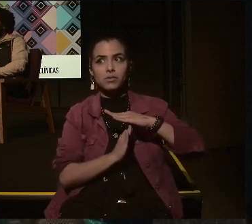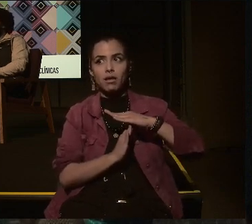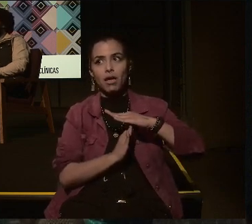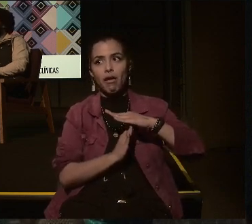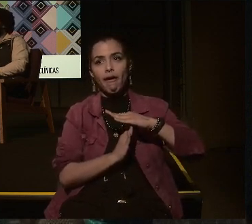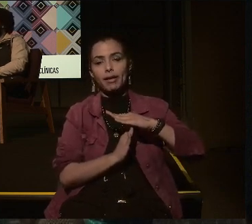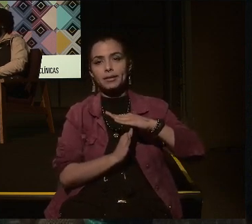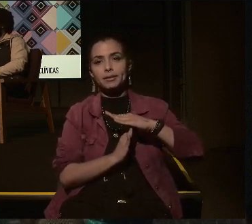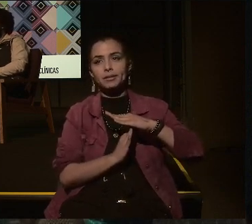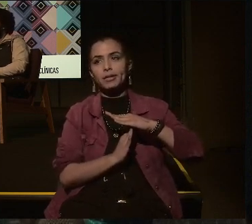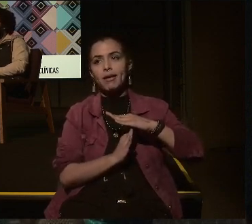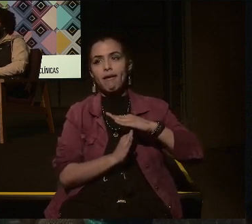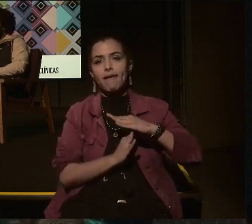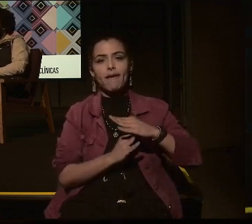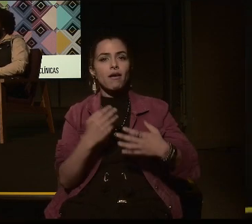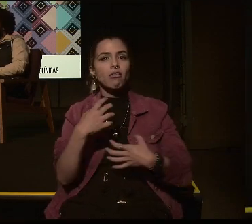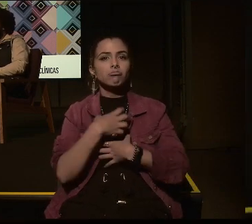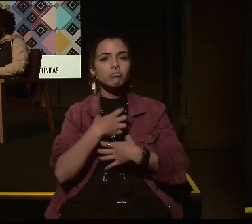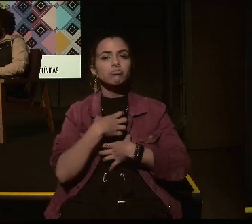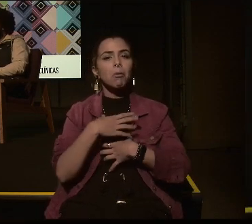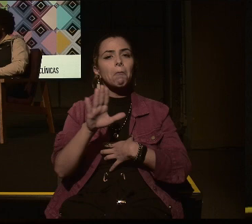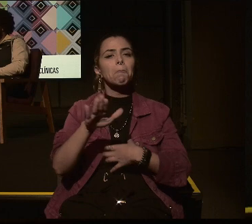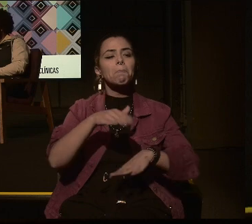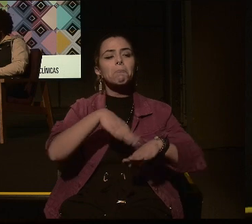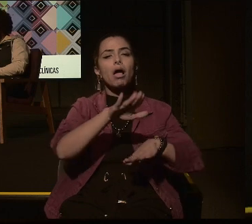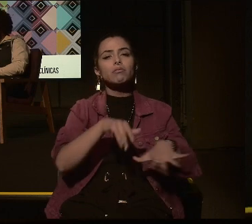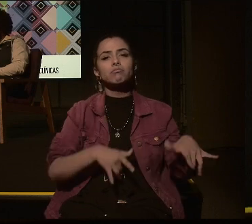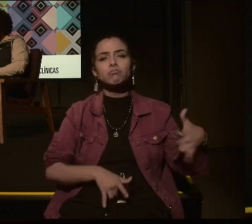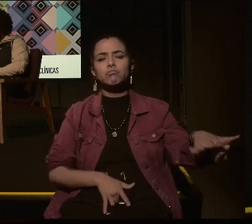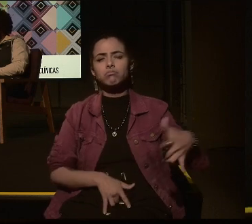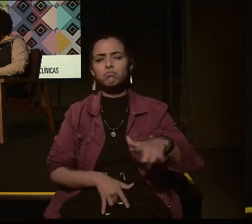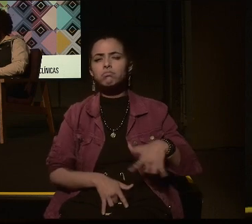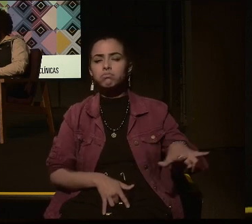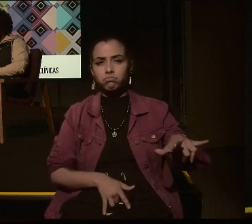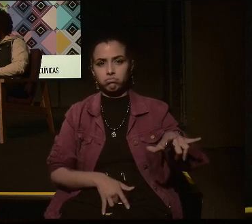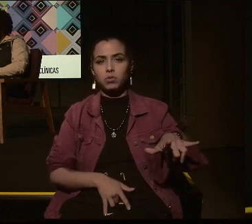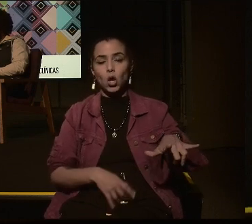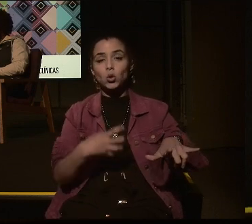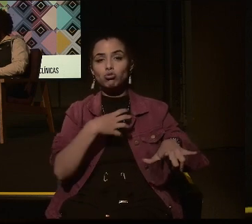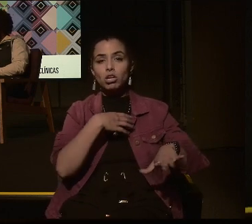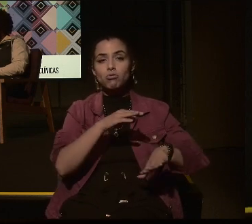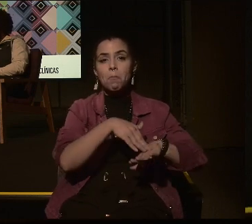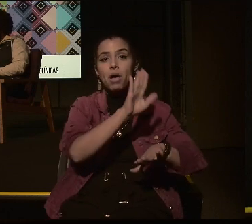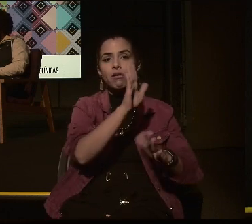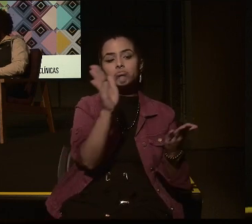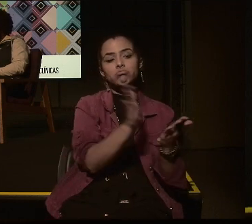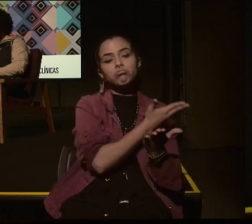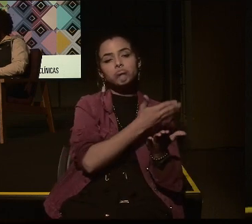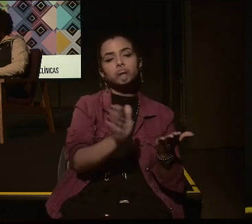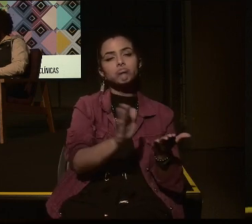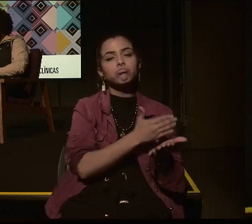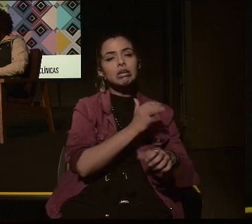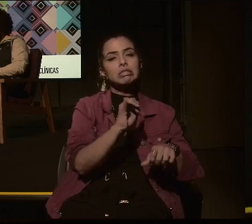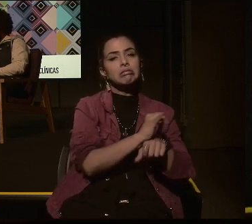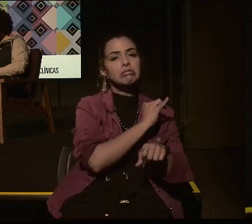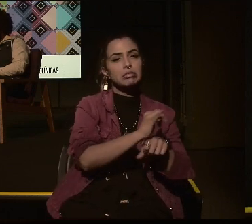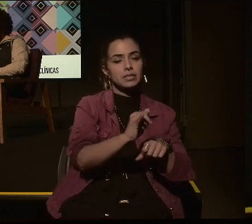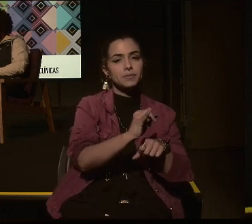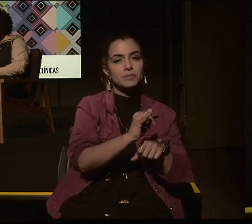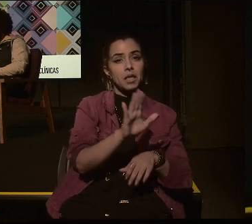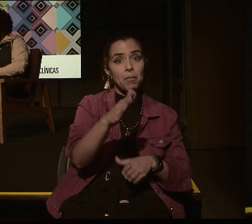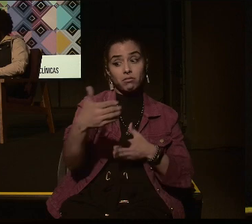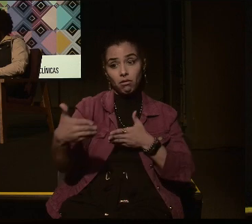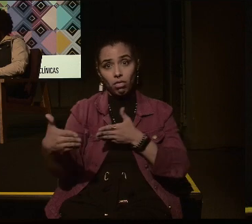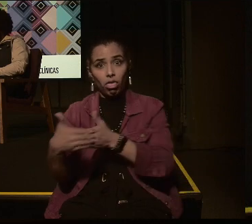muro, ele é manicomial. Ele demarca para separar. E a fronteira